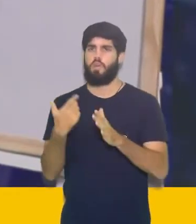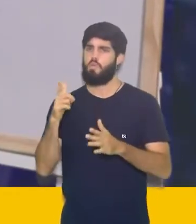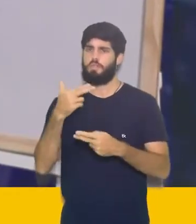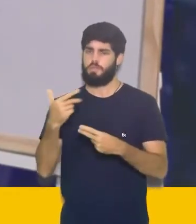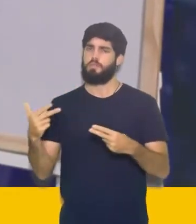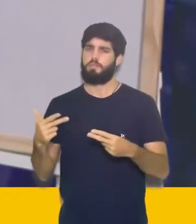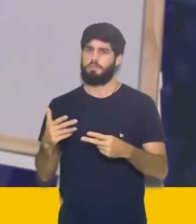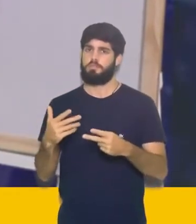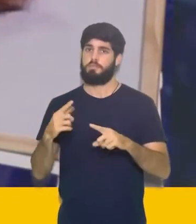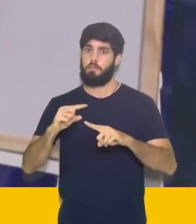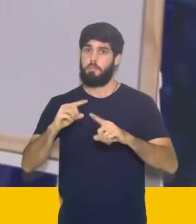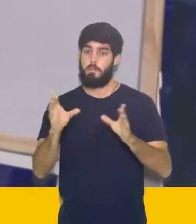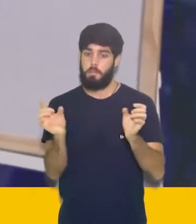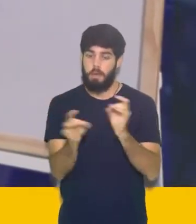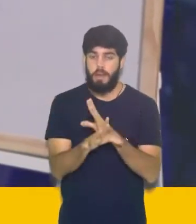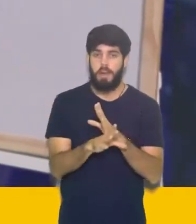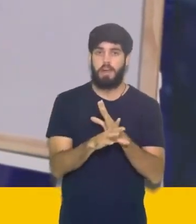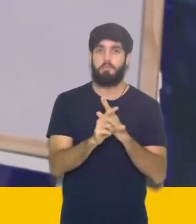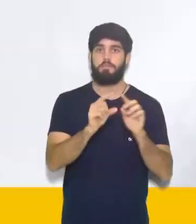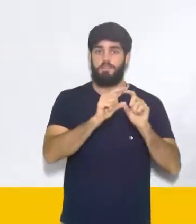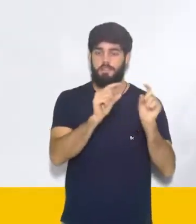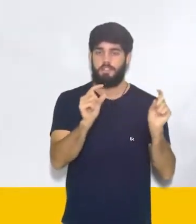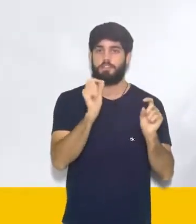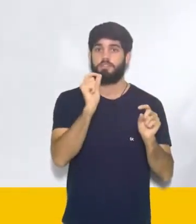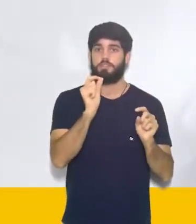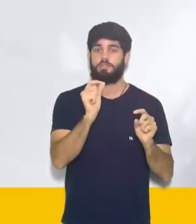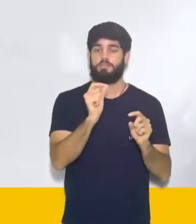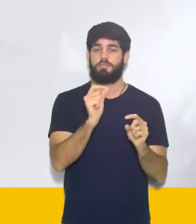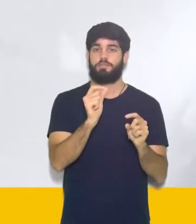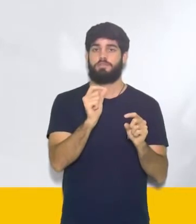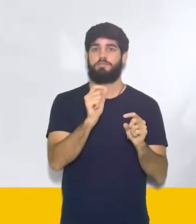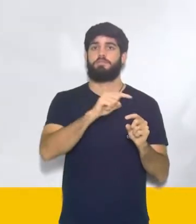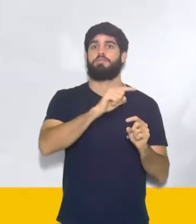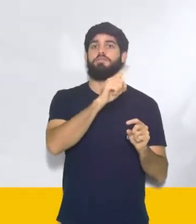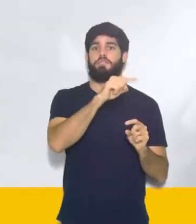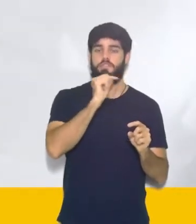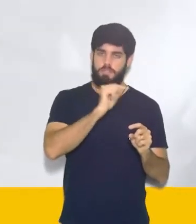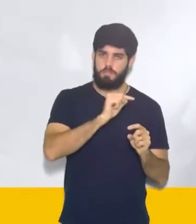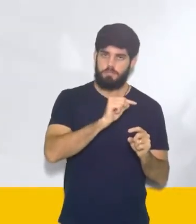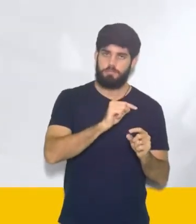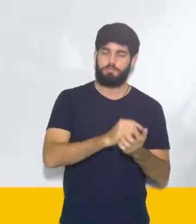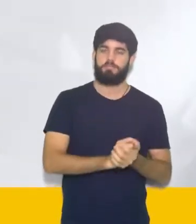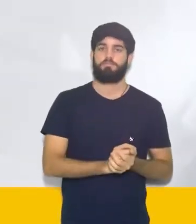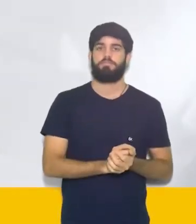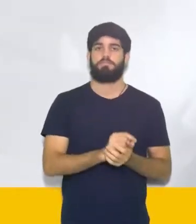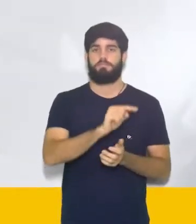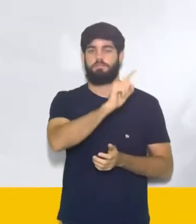É outra questão. Para fechar o período, somente exclamação,